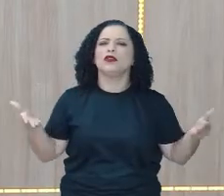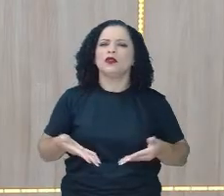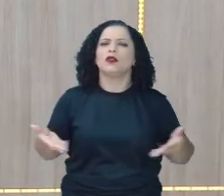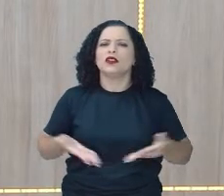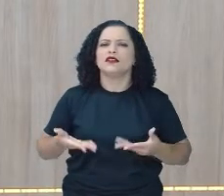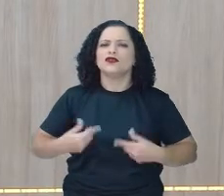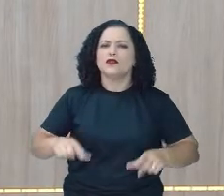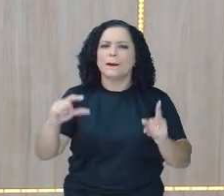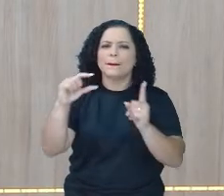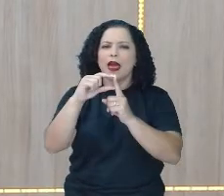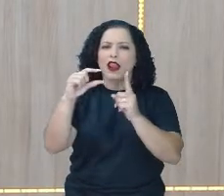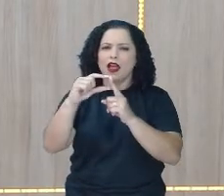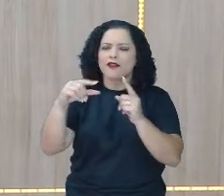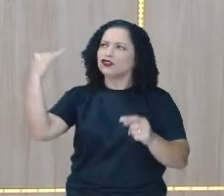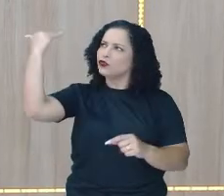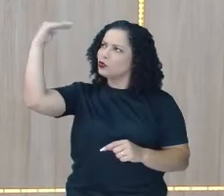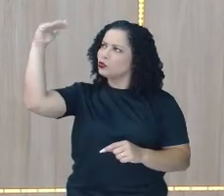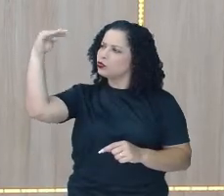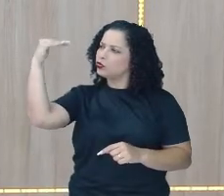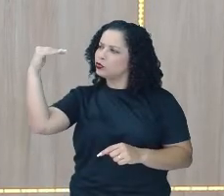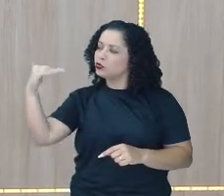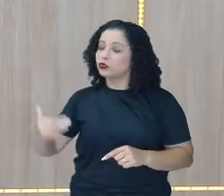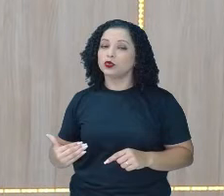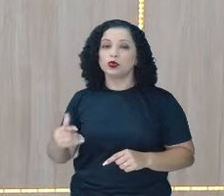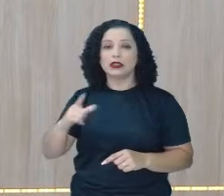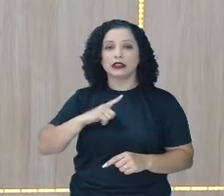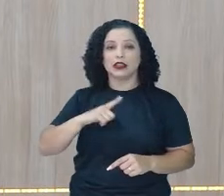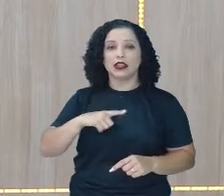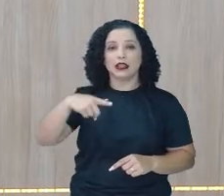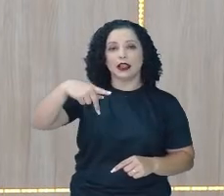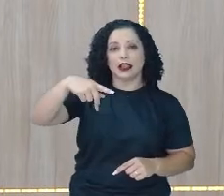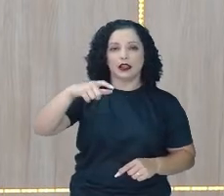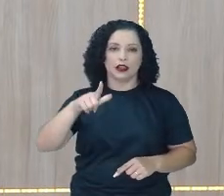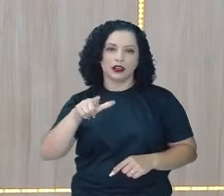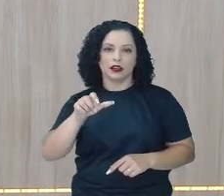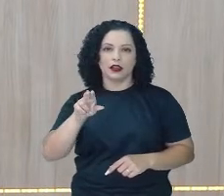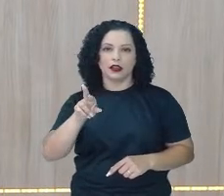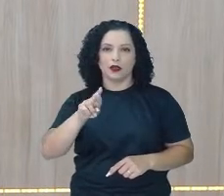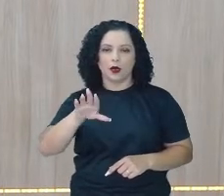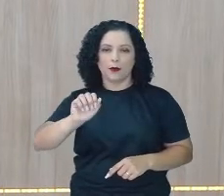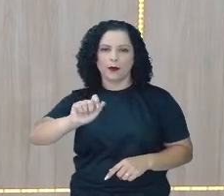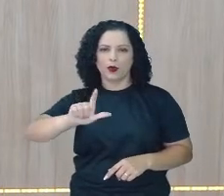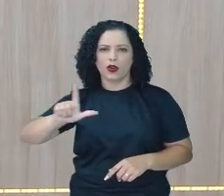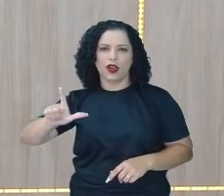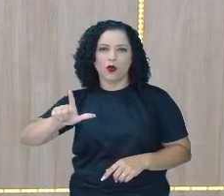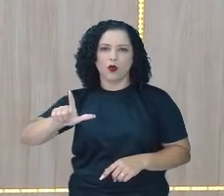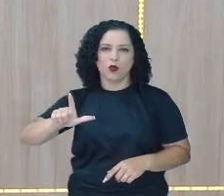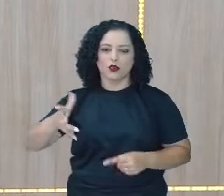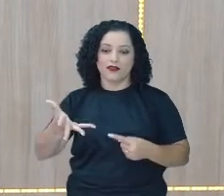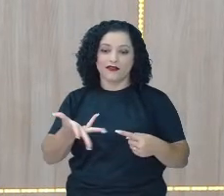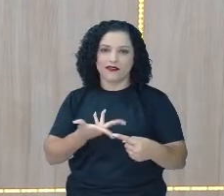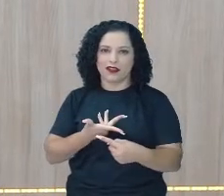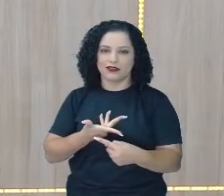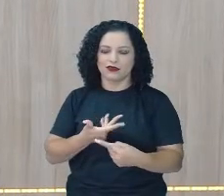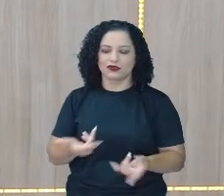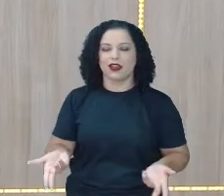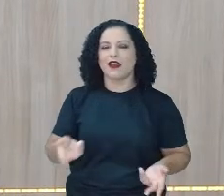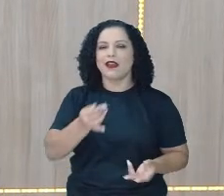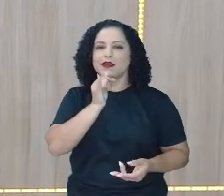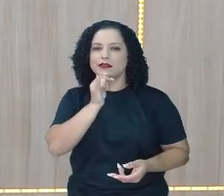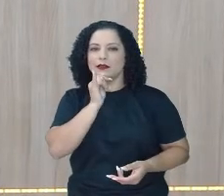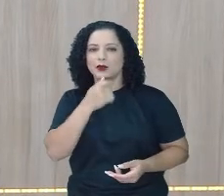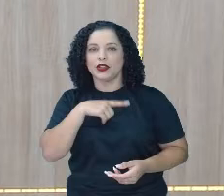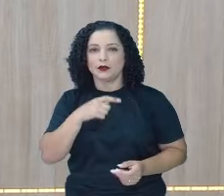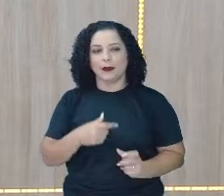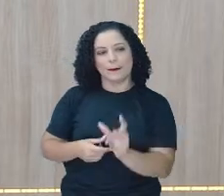essas palavras e colocar no plural? Veja, se eu conheço a palavra garfo, e agora eu falo garfos, eu conheço duas